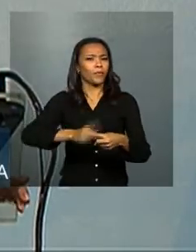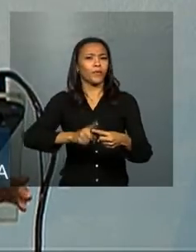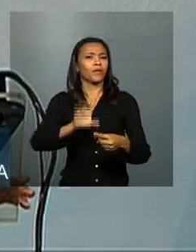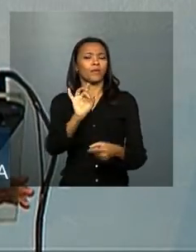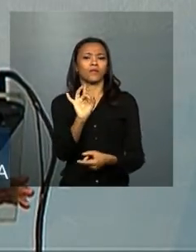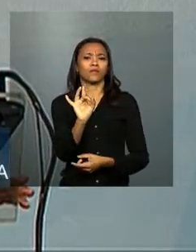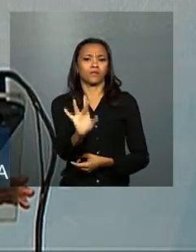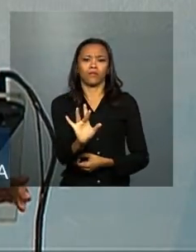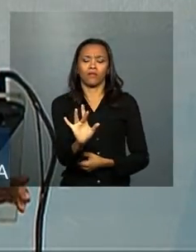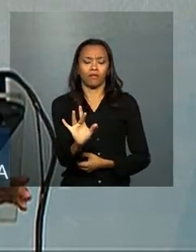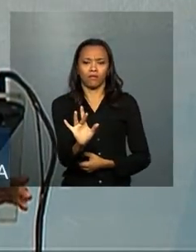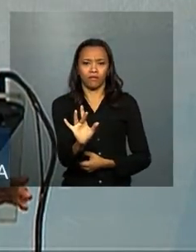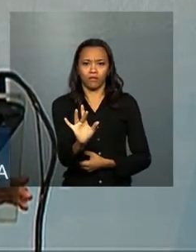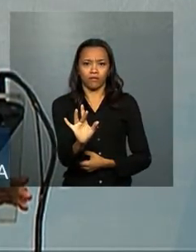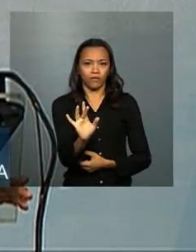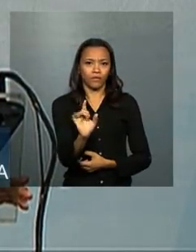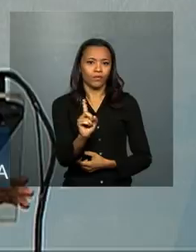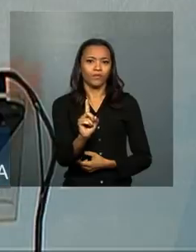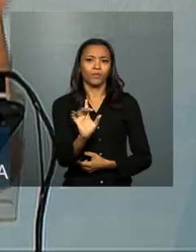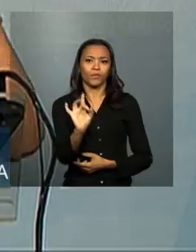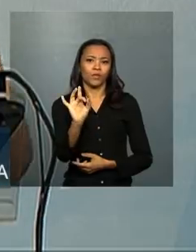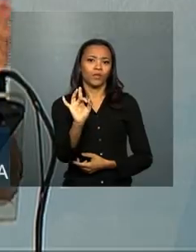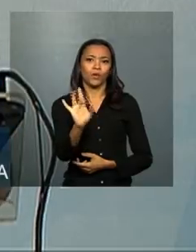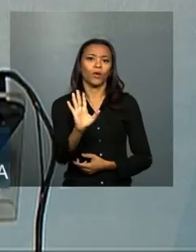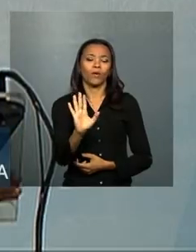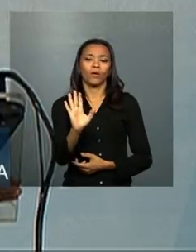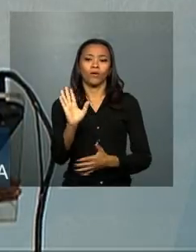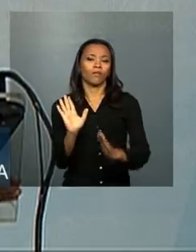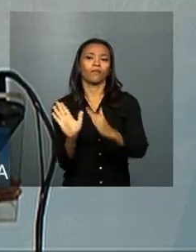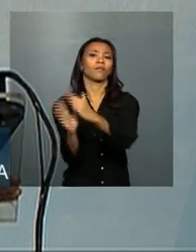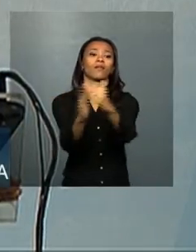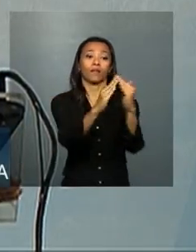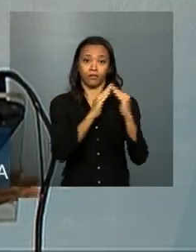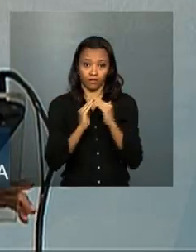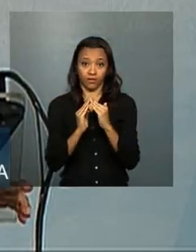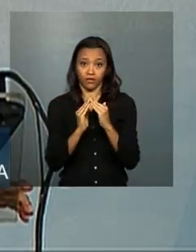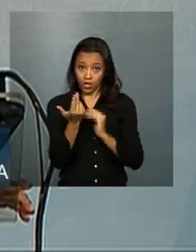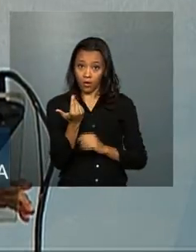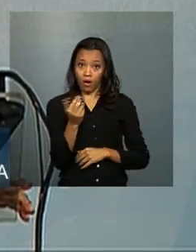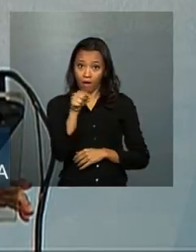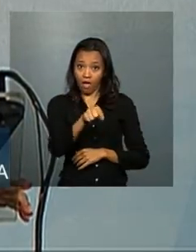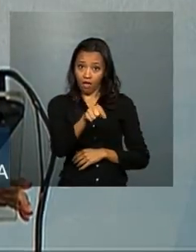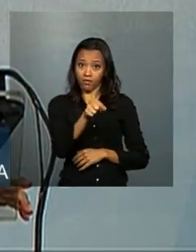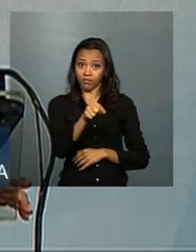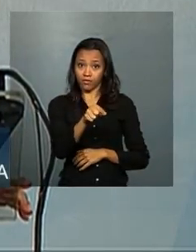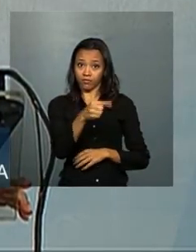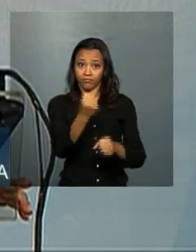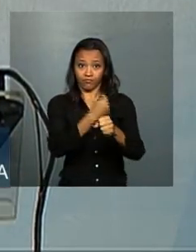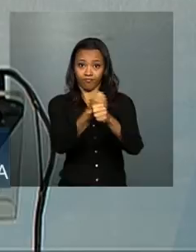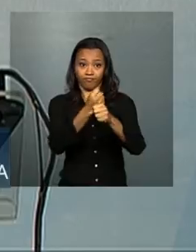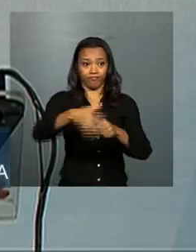só, não foi só habitação como essa aqui do Solar da